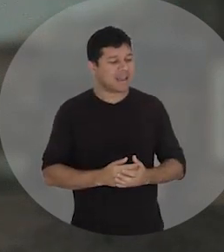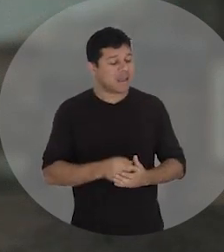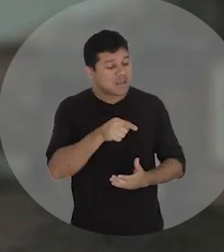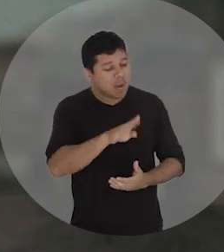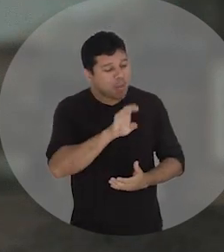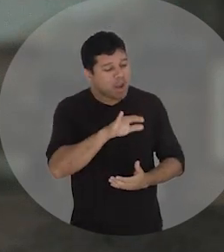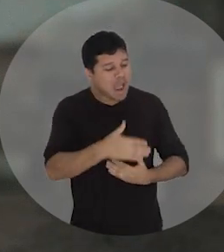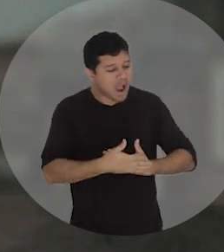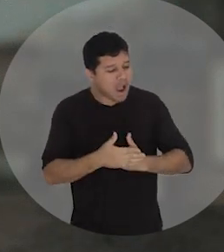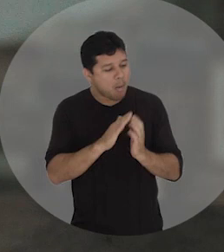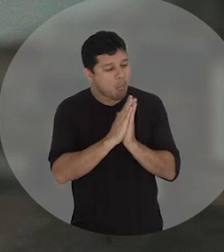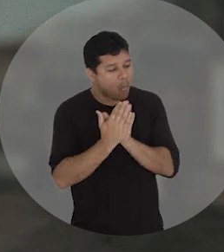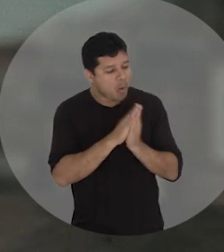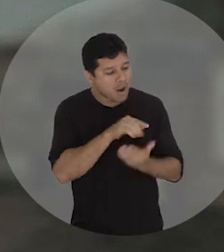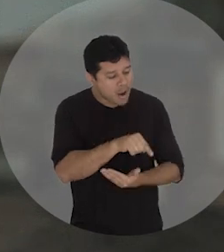Boneco!